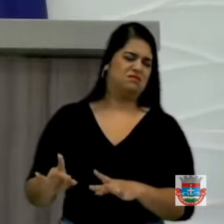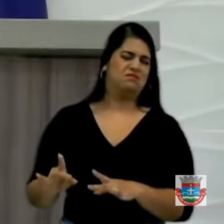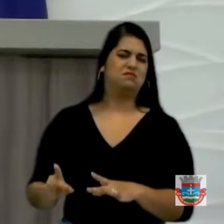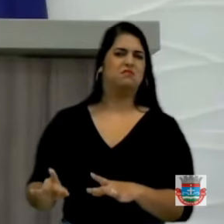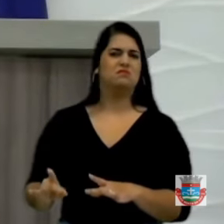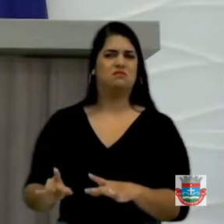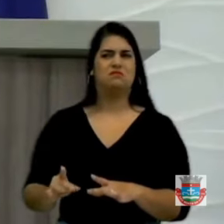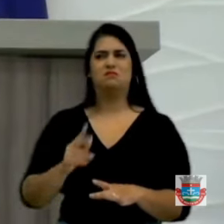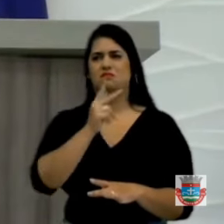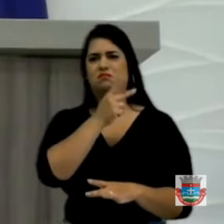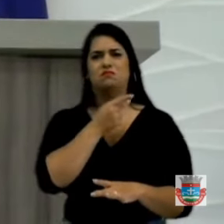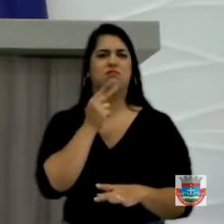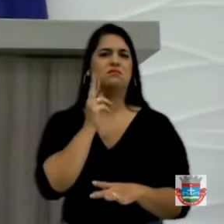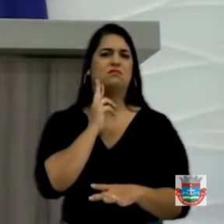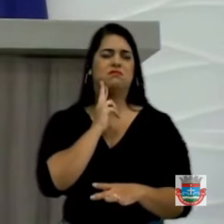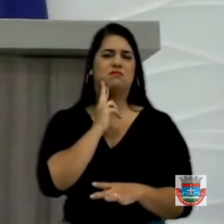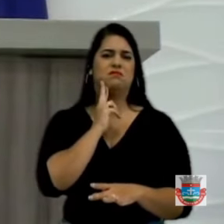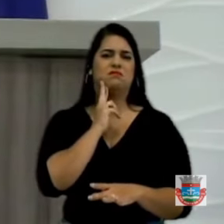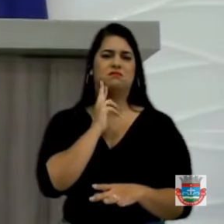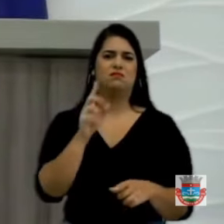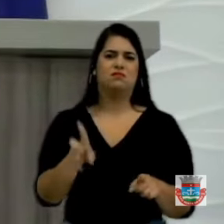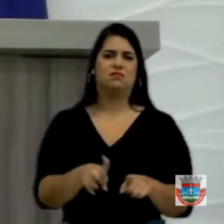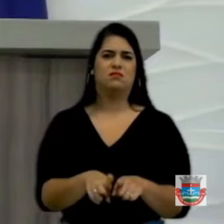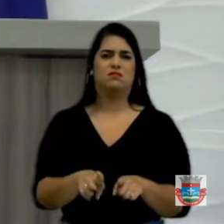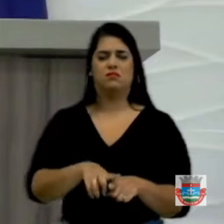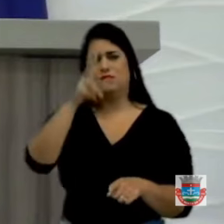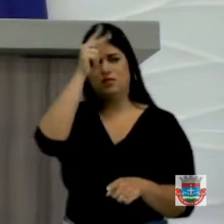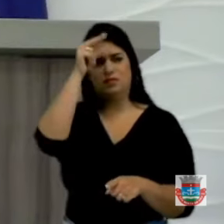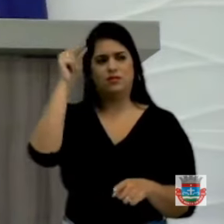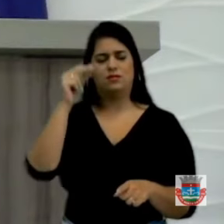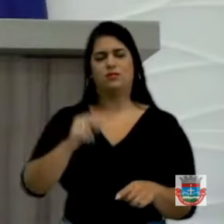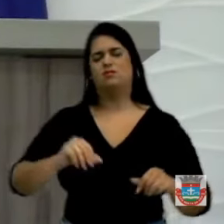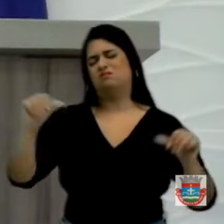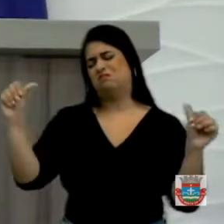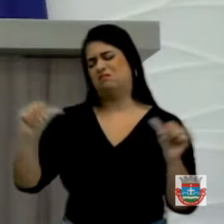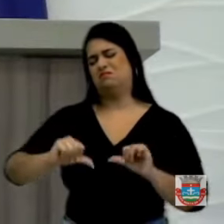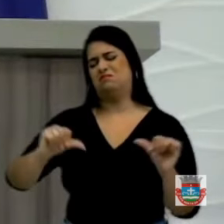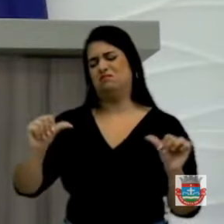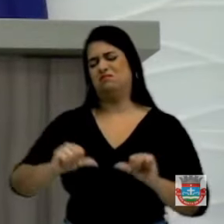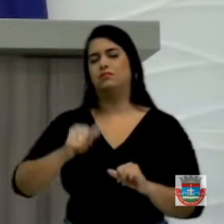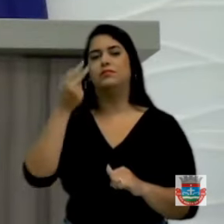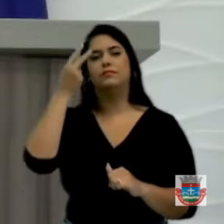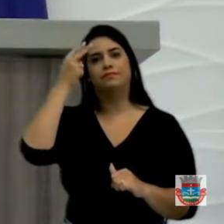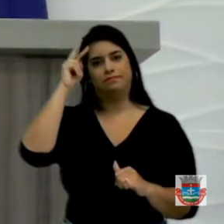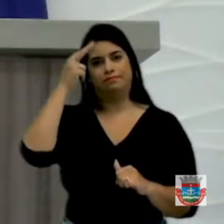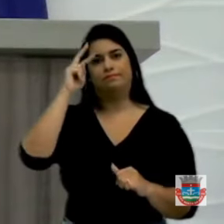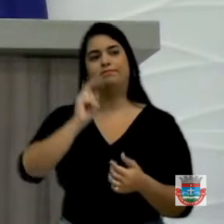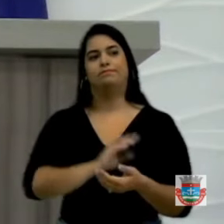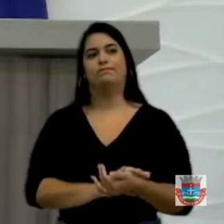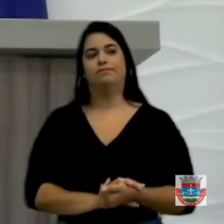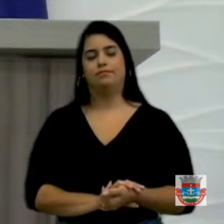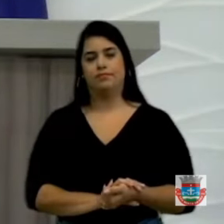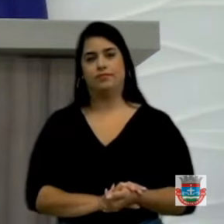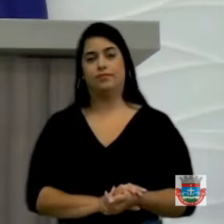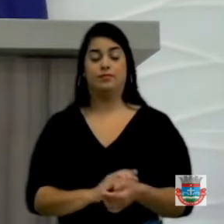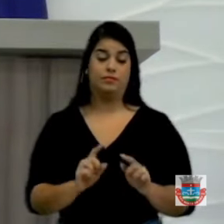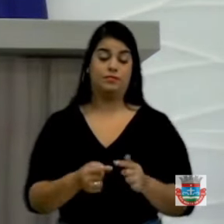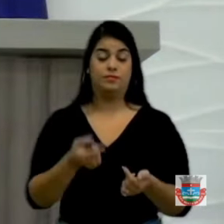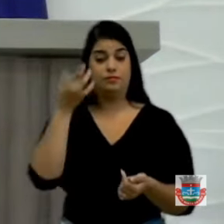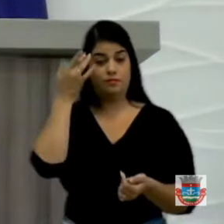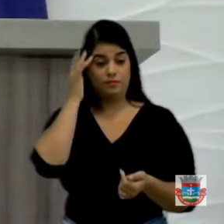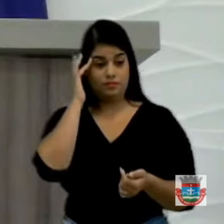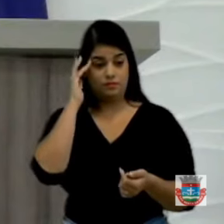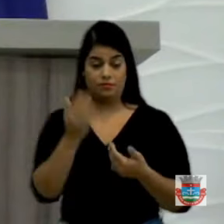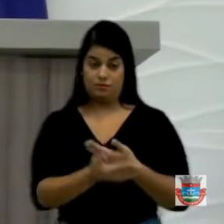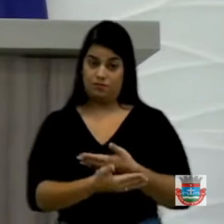Paulo Renato, o prefeito, era uma humilhação pior do que a outra, a gente lembra muito bem disso. Mas eu acho que